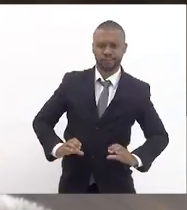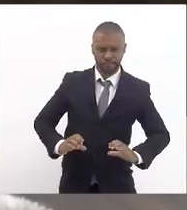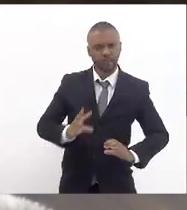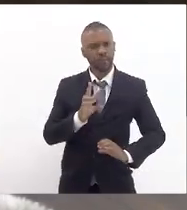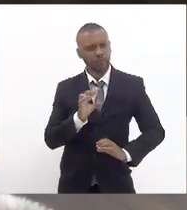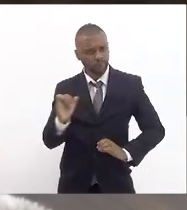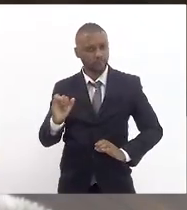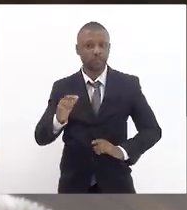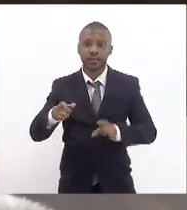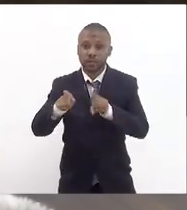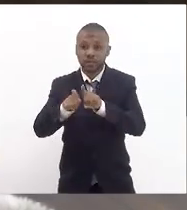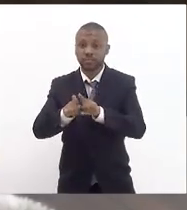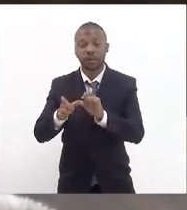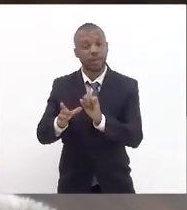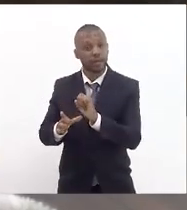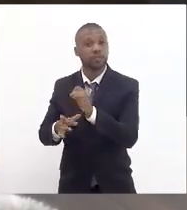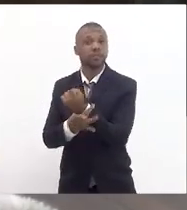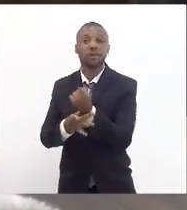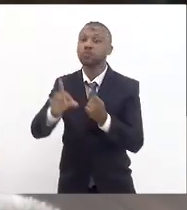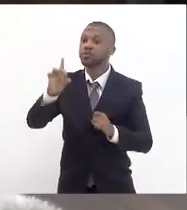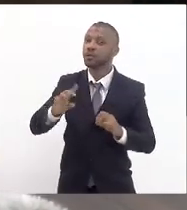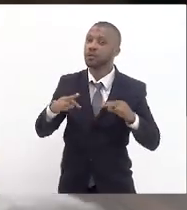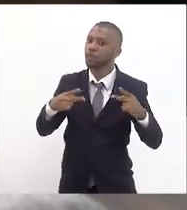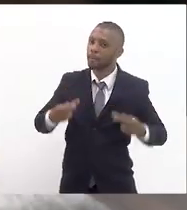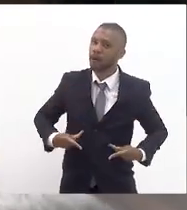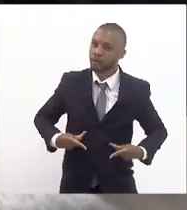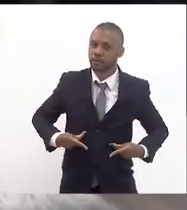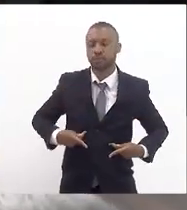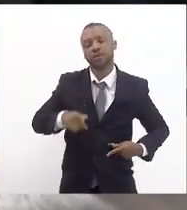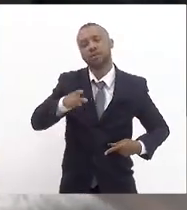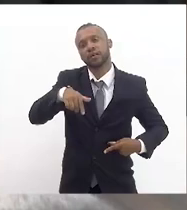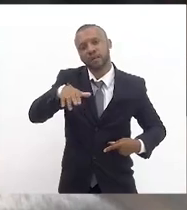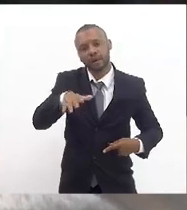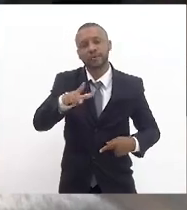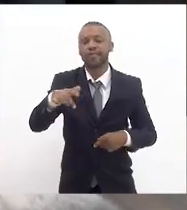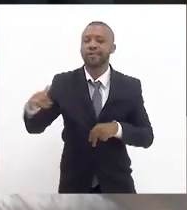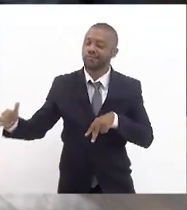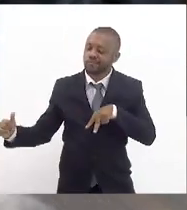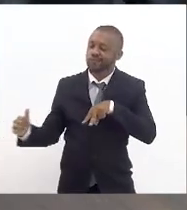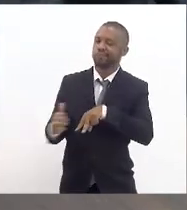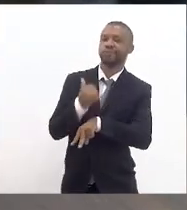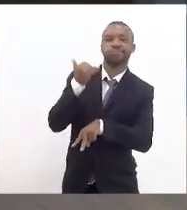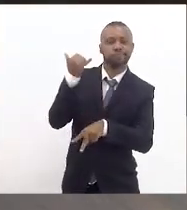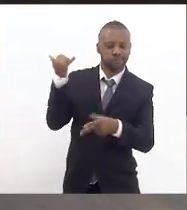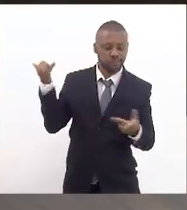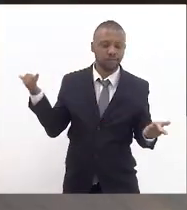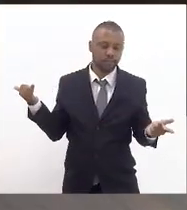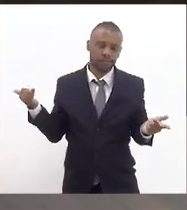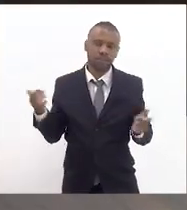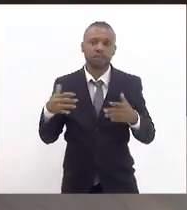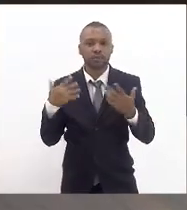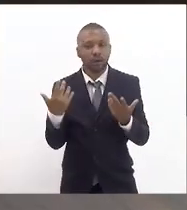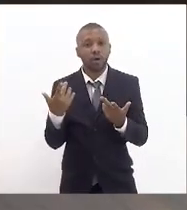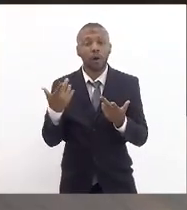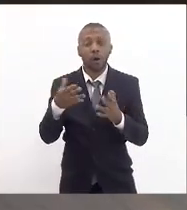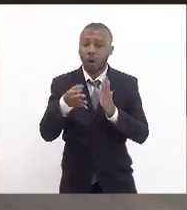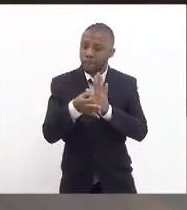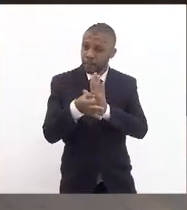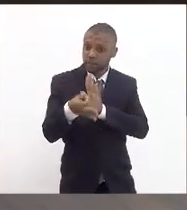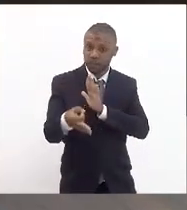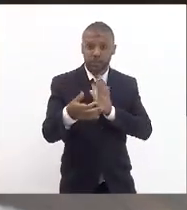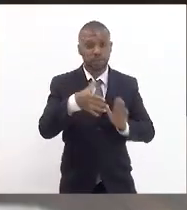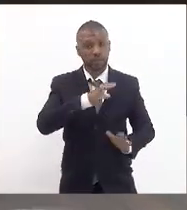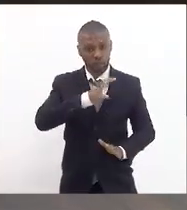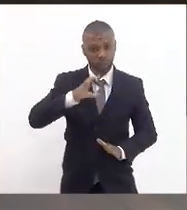a garantia de direitos humanos para quem já foi extremamente violado. Então, o parecer dessa Comissão de Direitos Humanos, presidente,